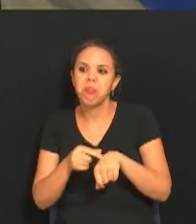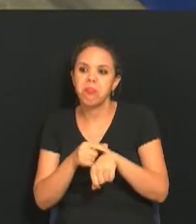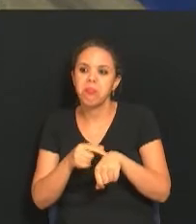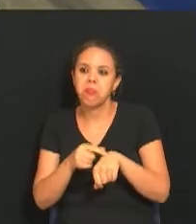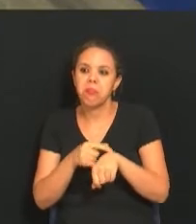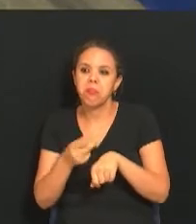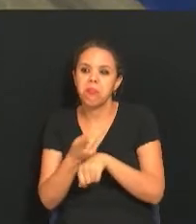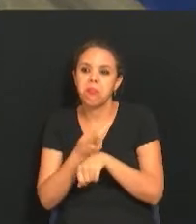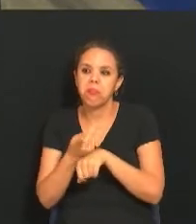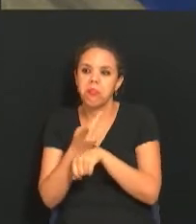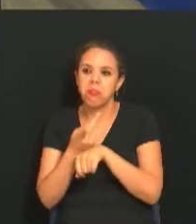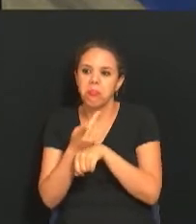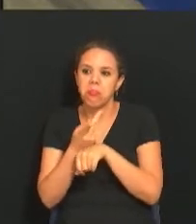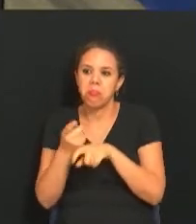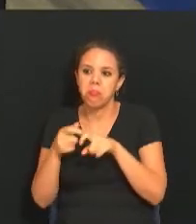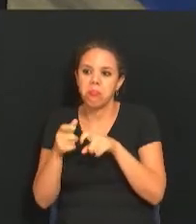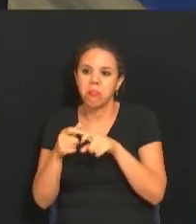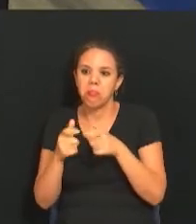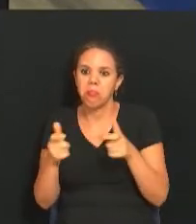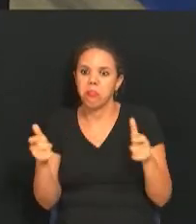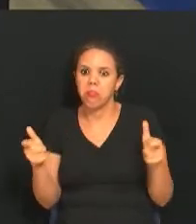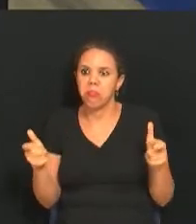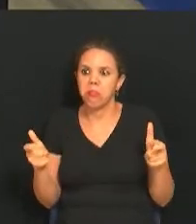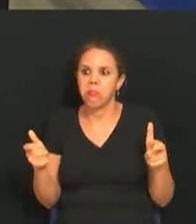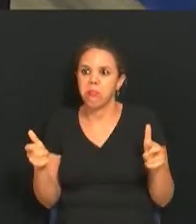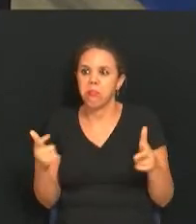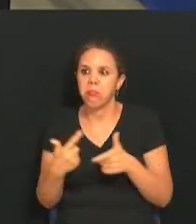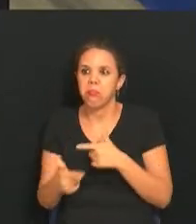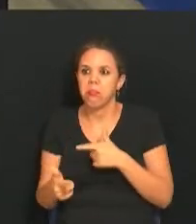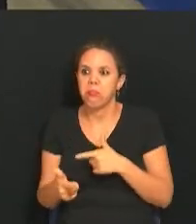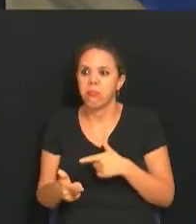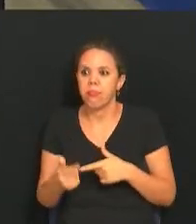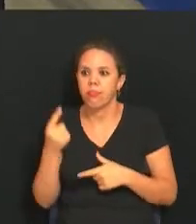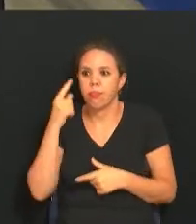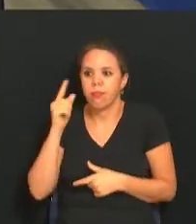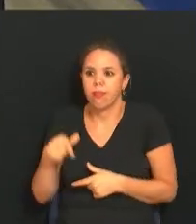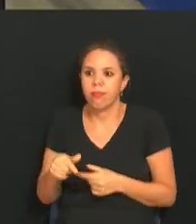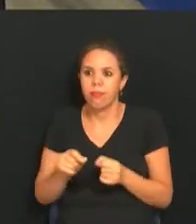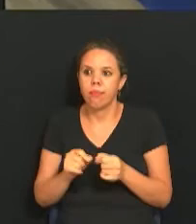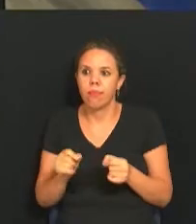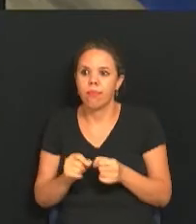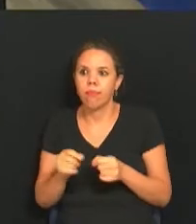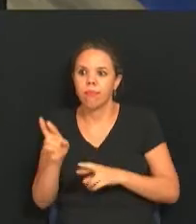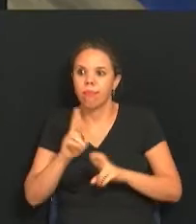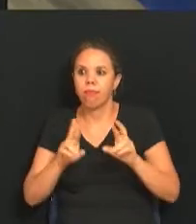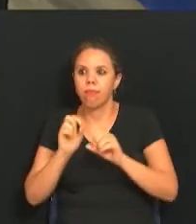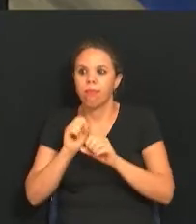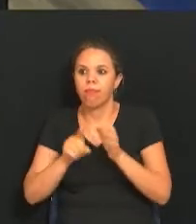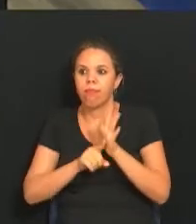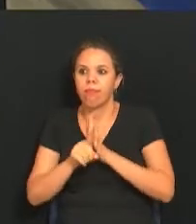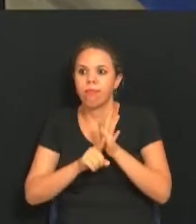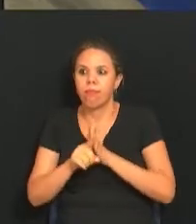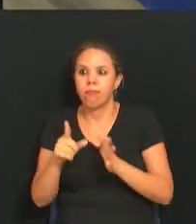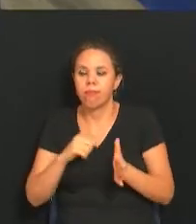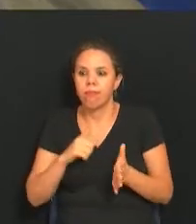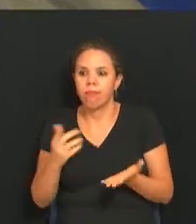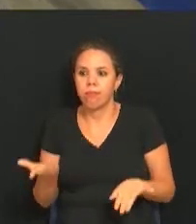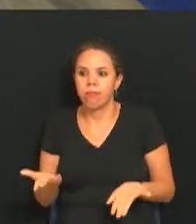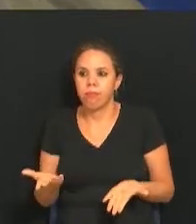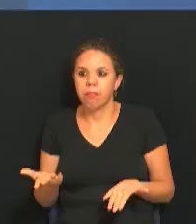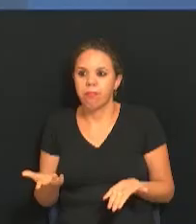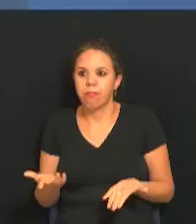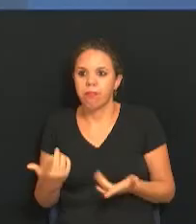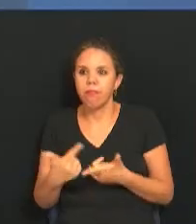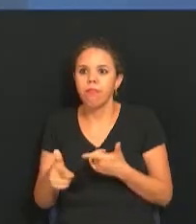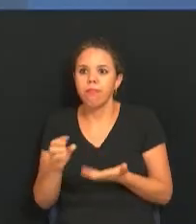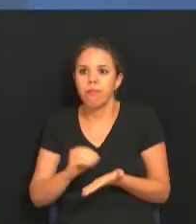procurar um médico já está avançado. Exatamente. Então essa é a ideia, haver esclarecimento, né? Nós temos uma deficiência na